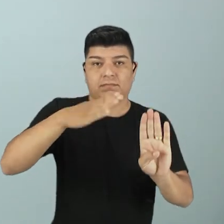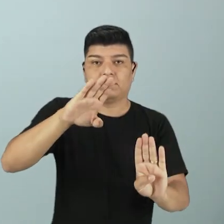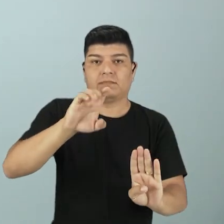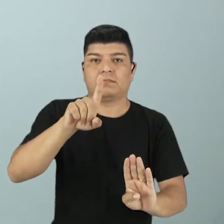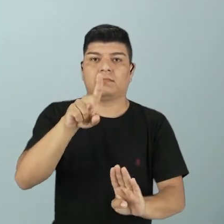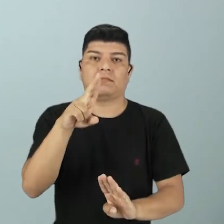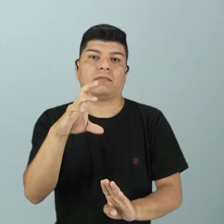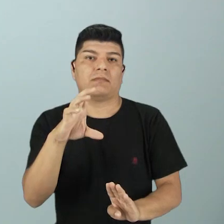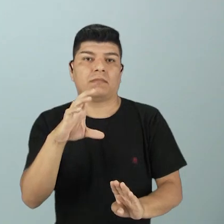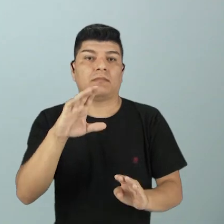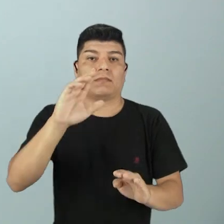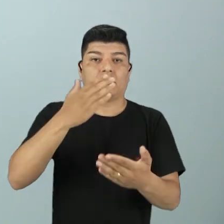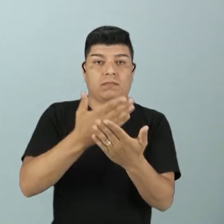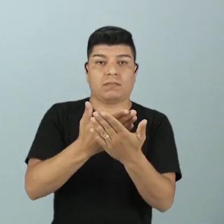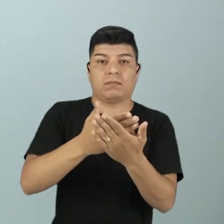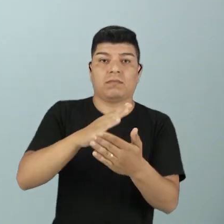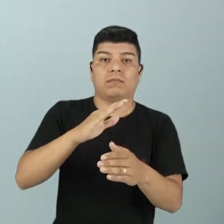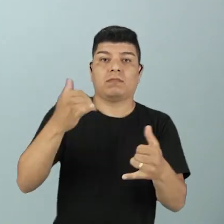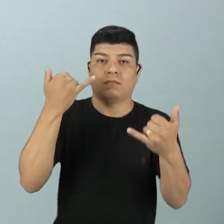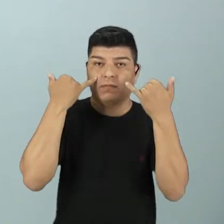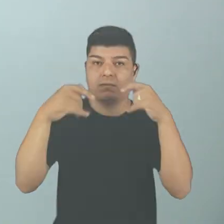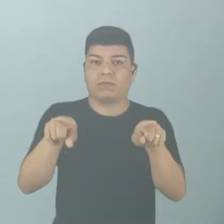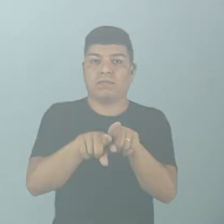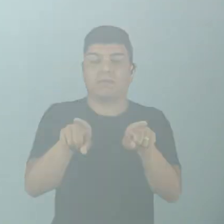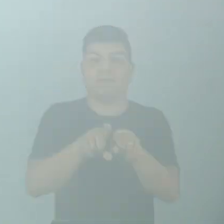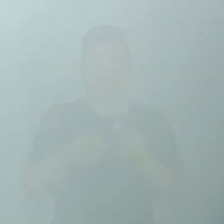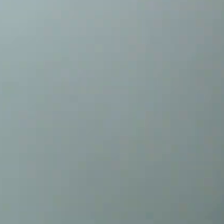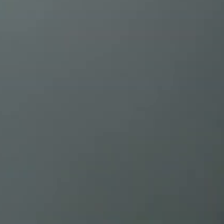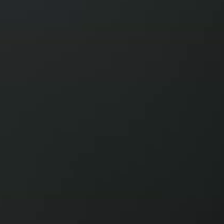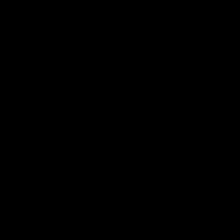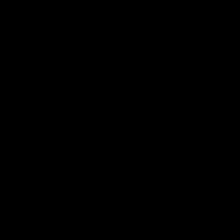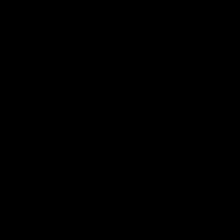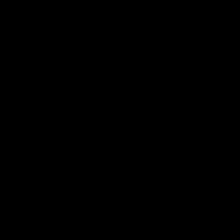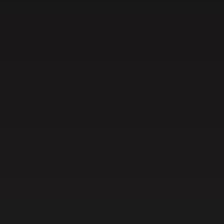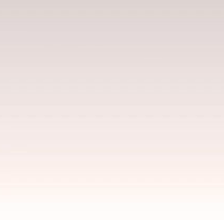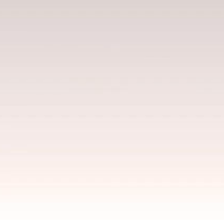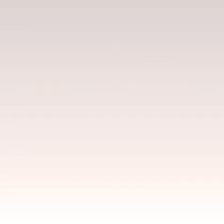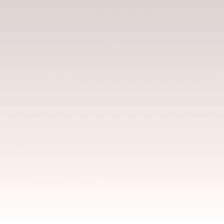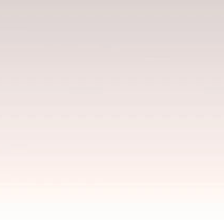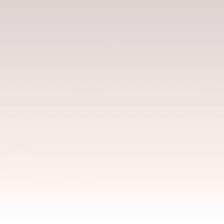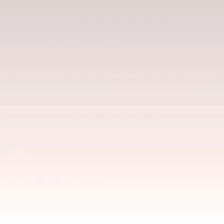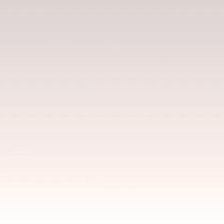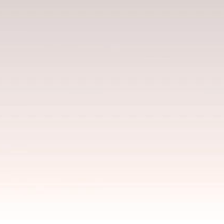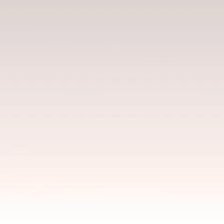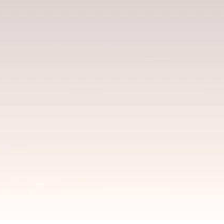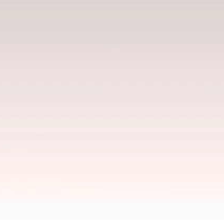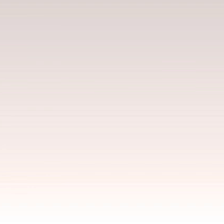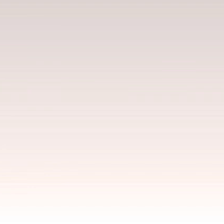plataforma Eduque para mais aulas e outras informações. See you next class!